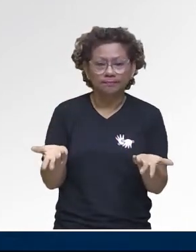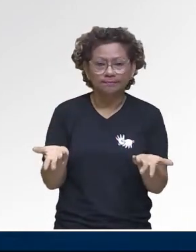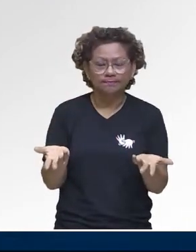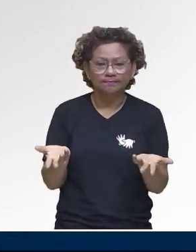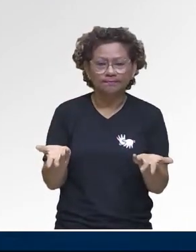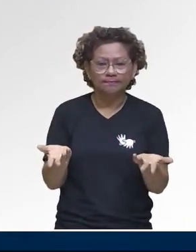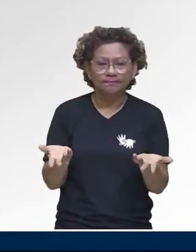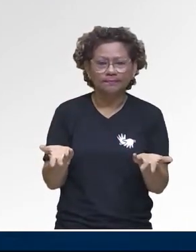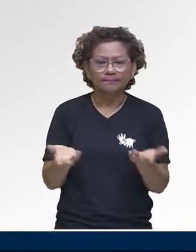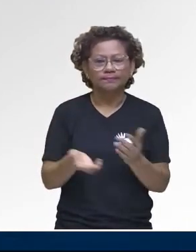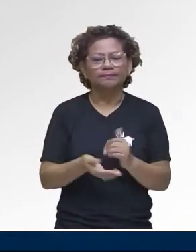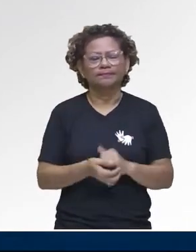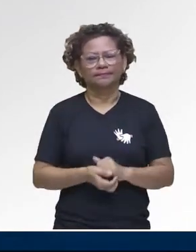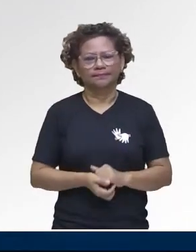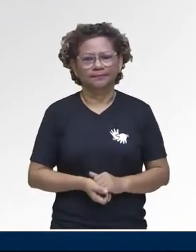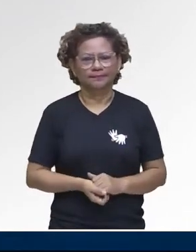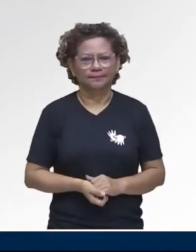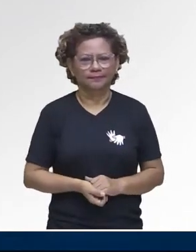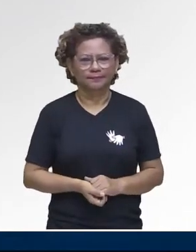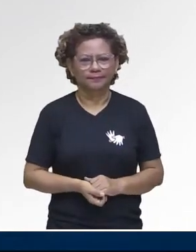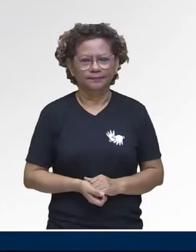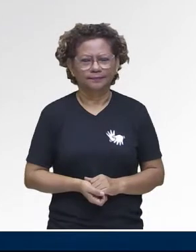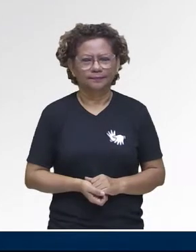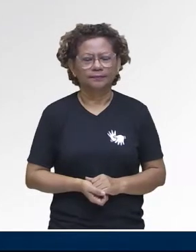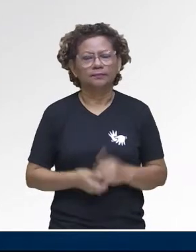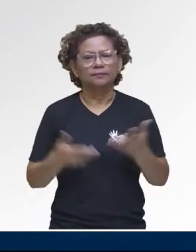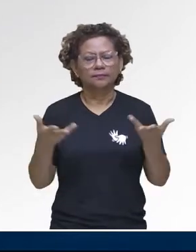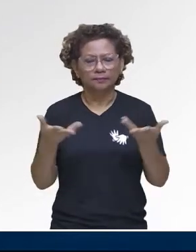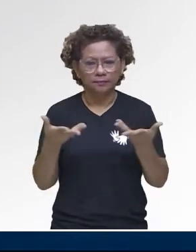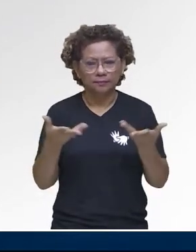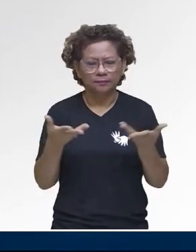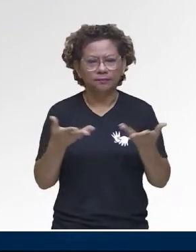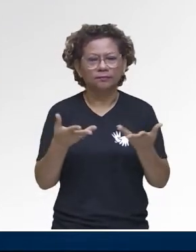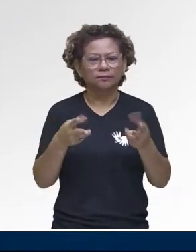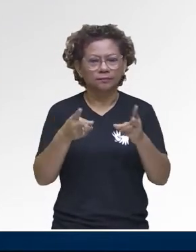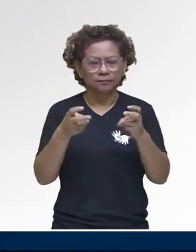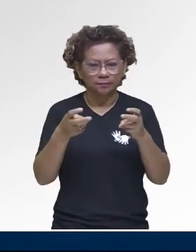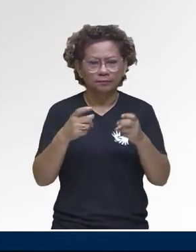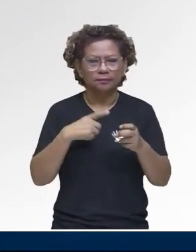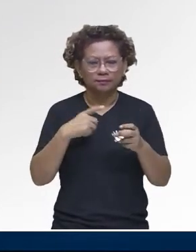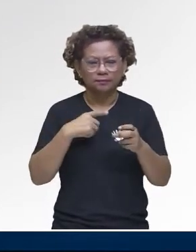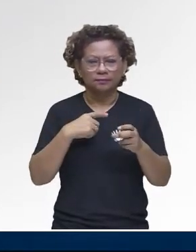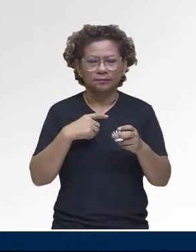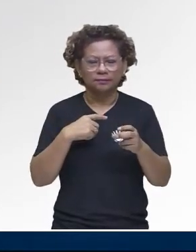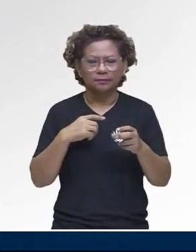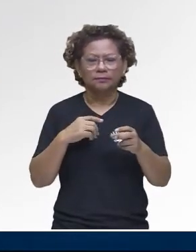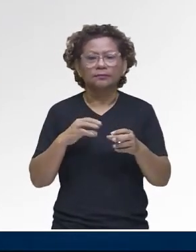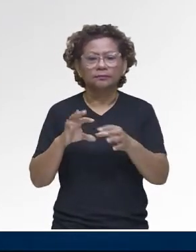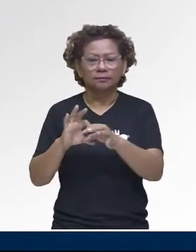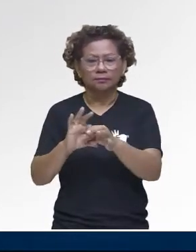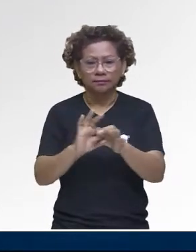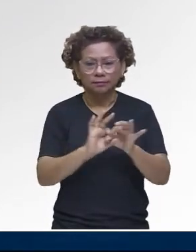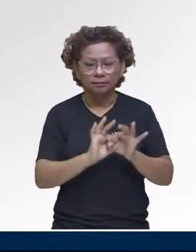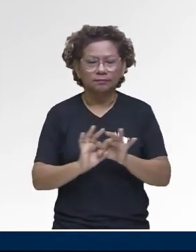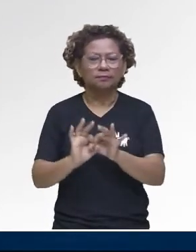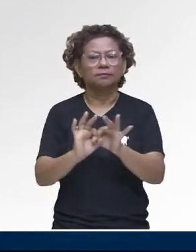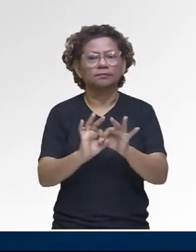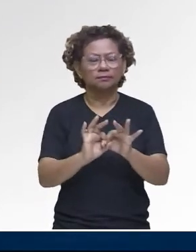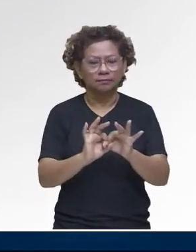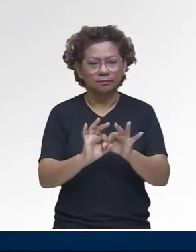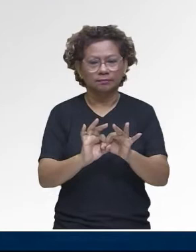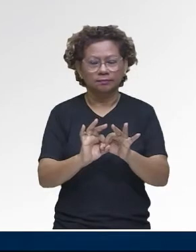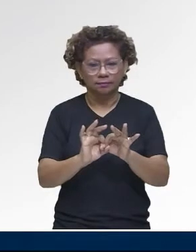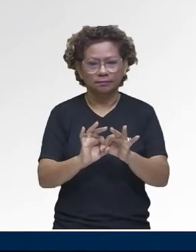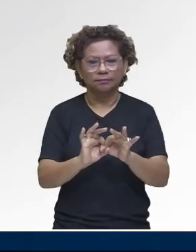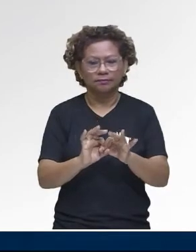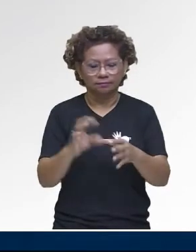nosso universo dos números decimais. E nesse momento a gente pode perceber que há uma relação de compra e valores numéricos sendo